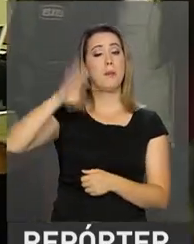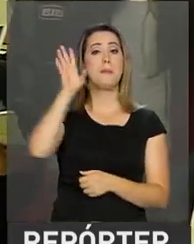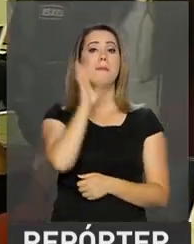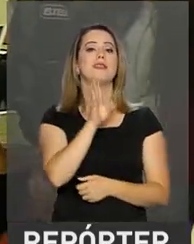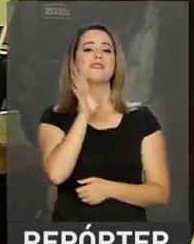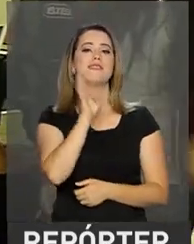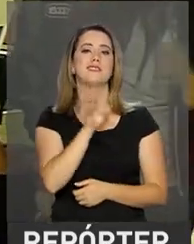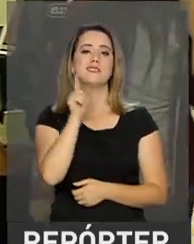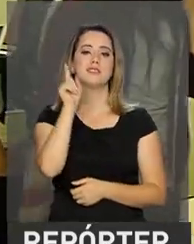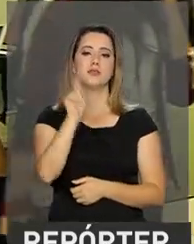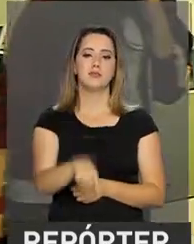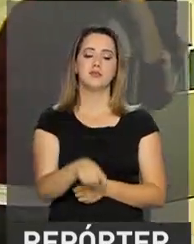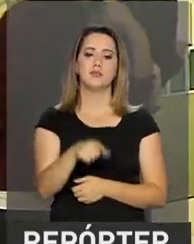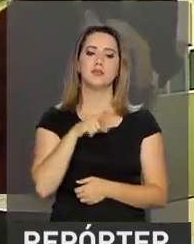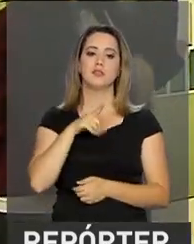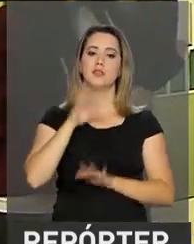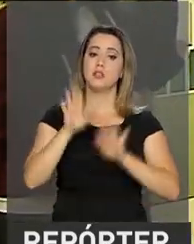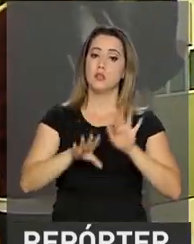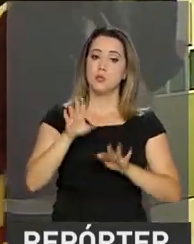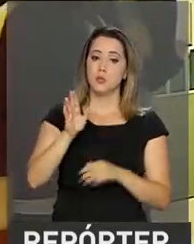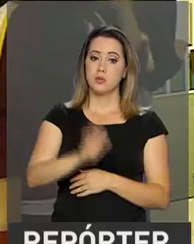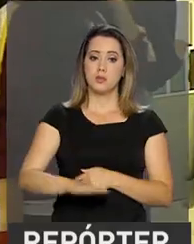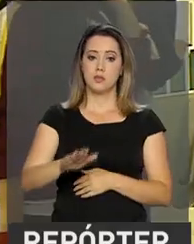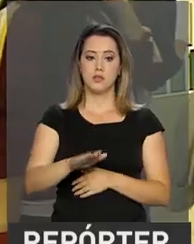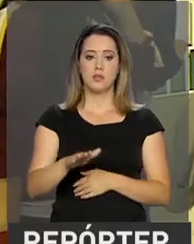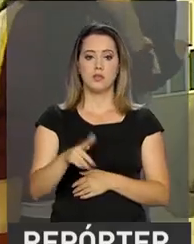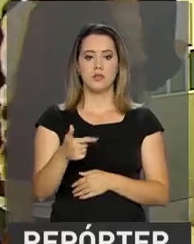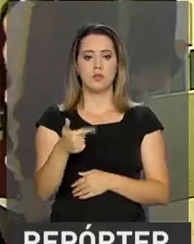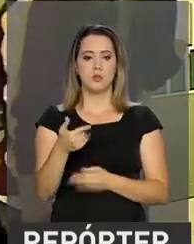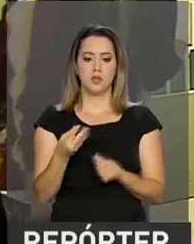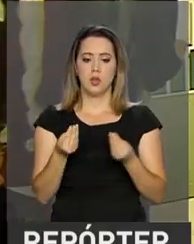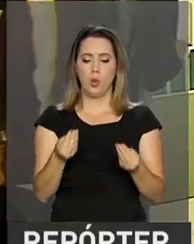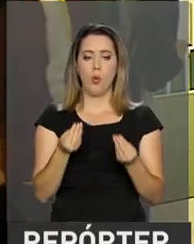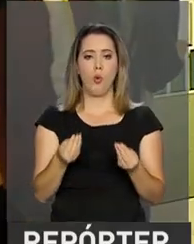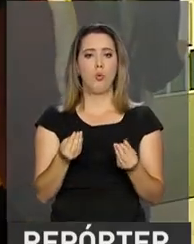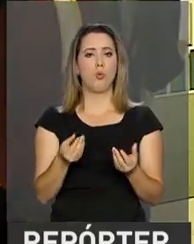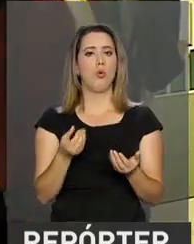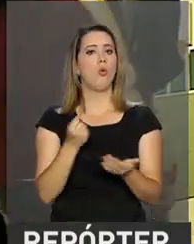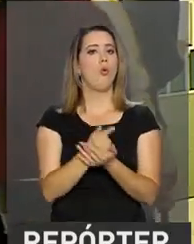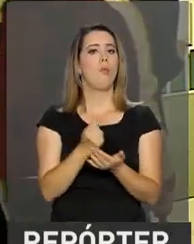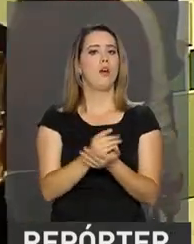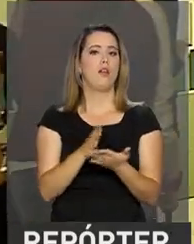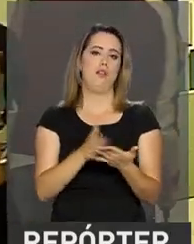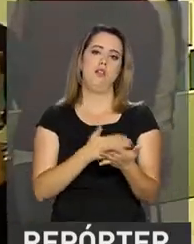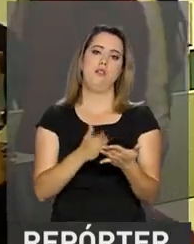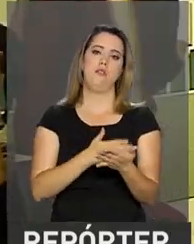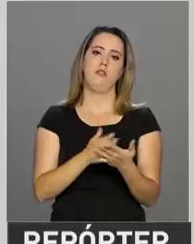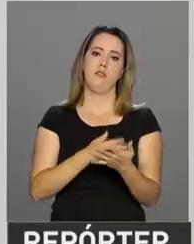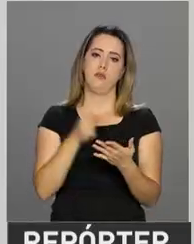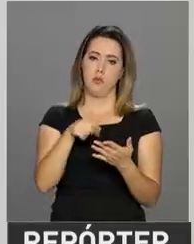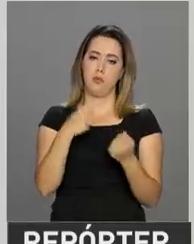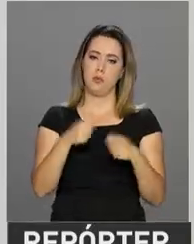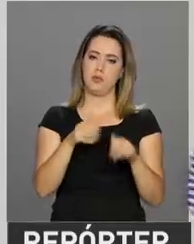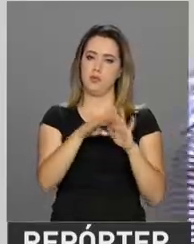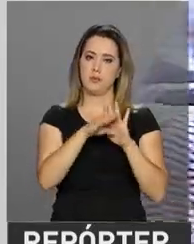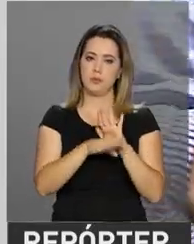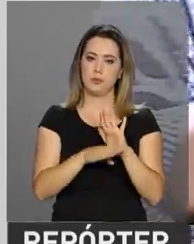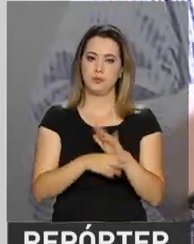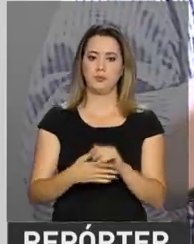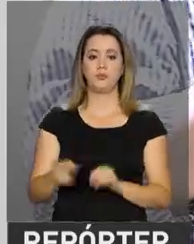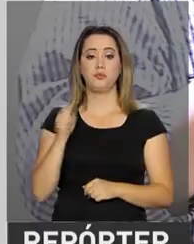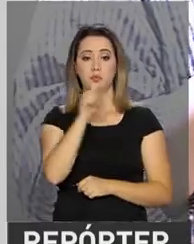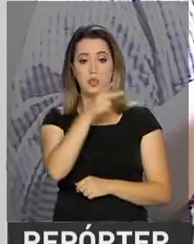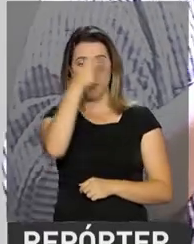legal é que tem algumas crianças que não teriam acesso a esse material se não fosse um programa como esse. Já para o